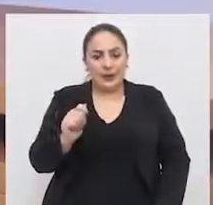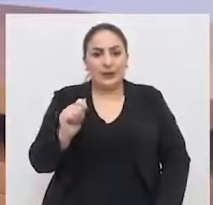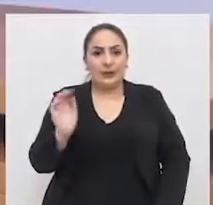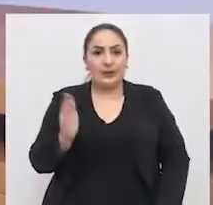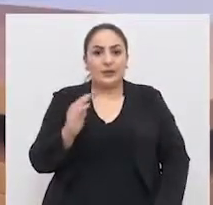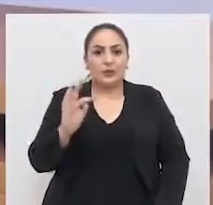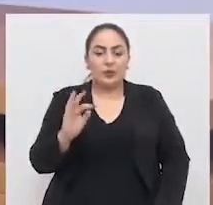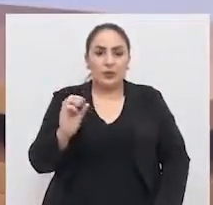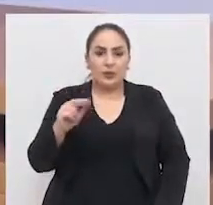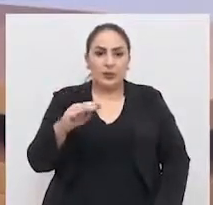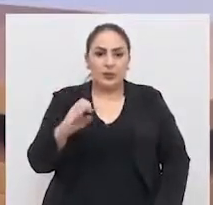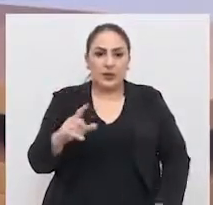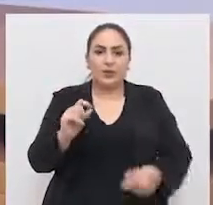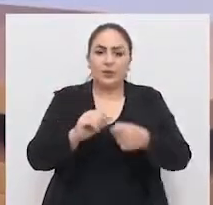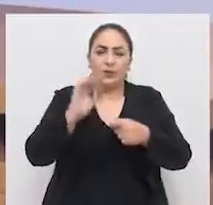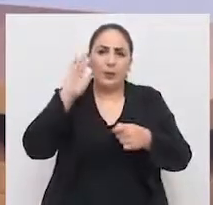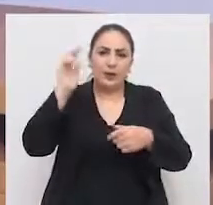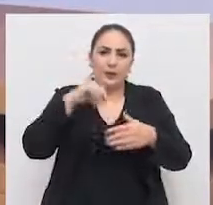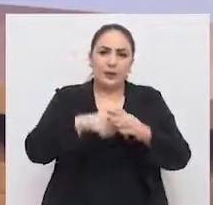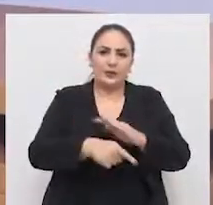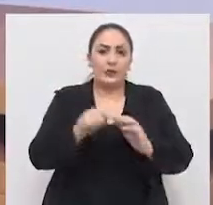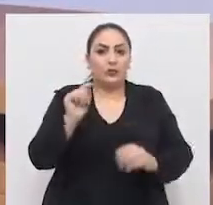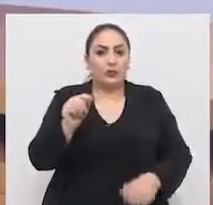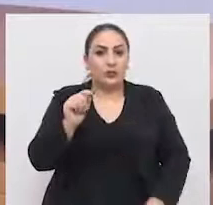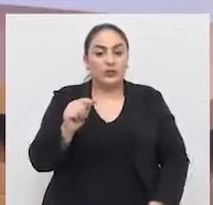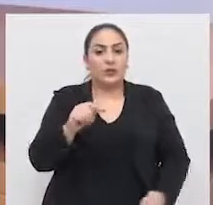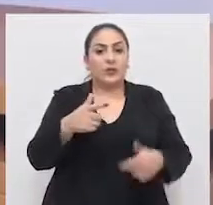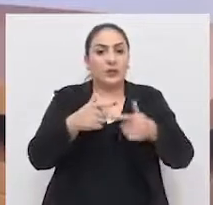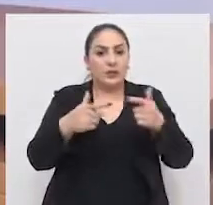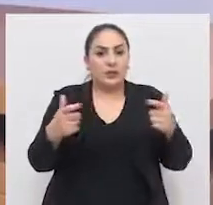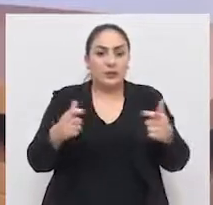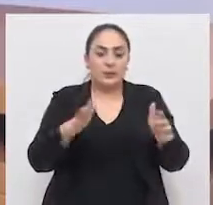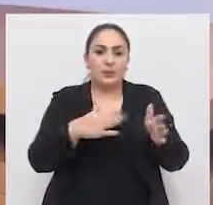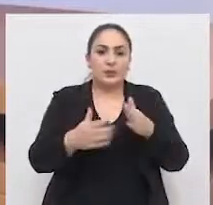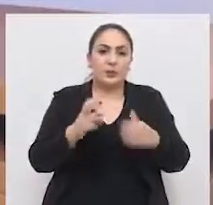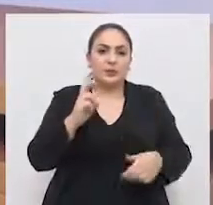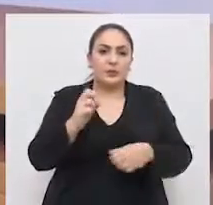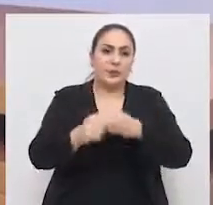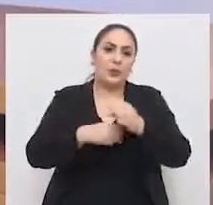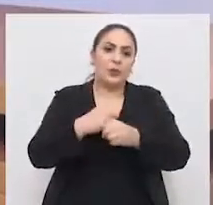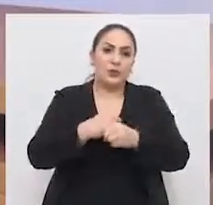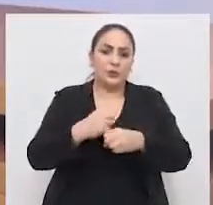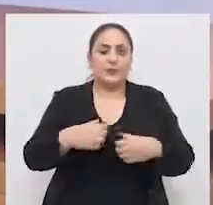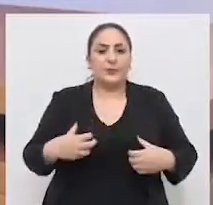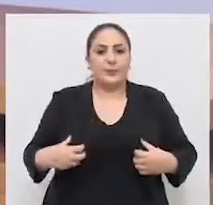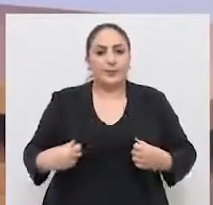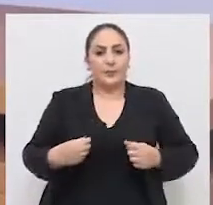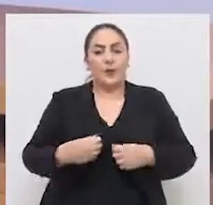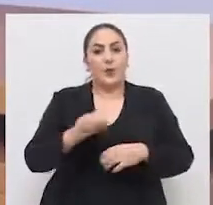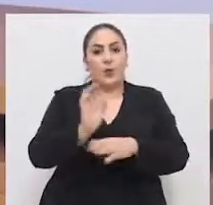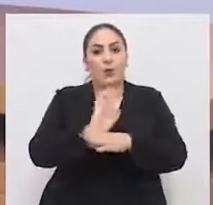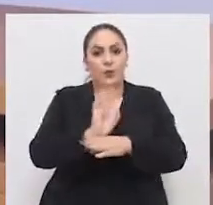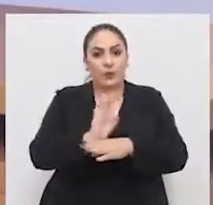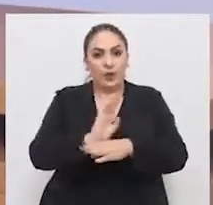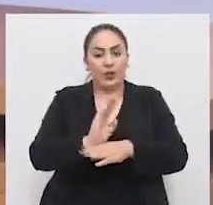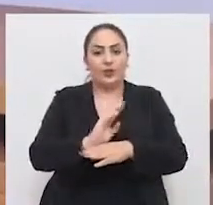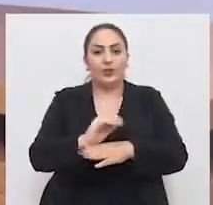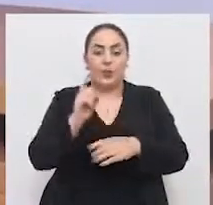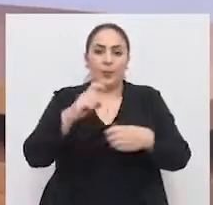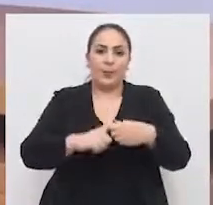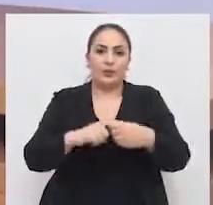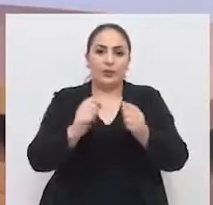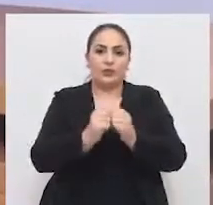uma reflexão sobre este fenômeno que vem crescendo há cerca de 5 anos. O vídeo a seguir é